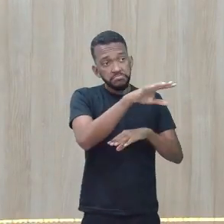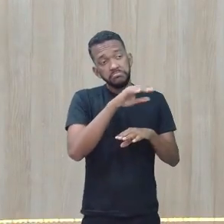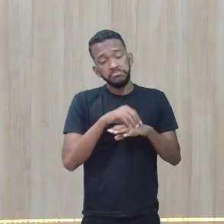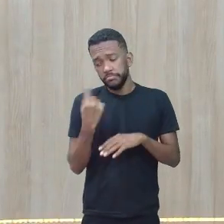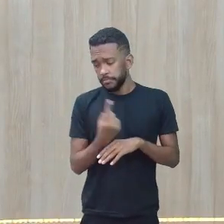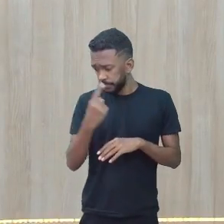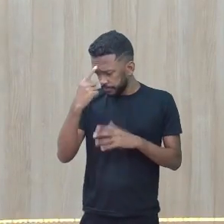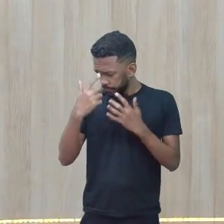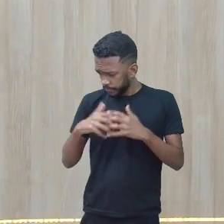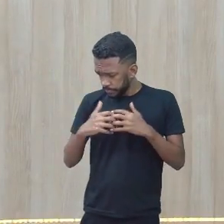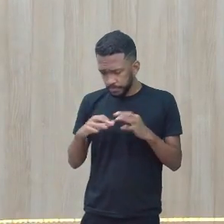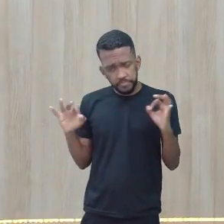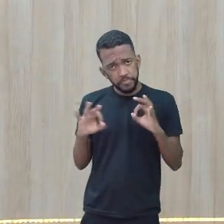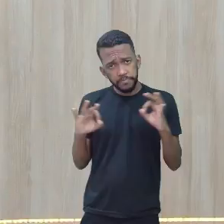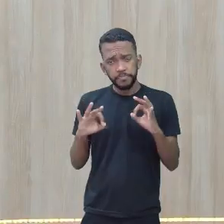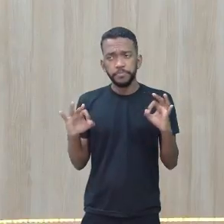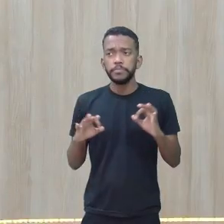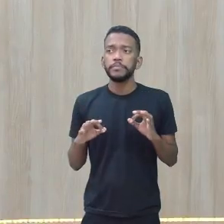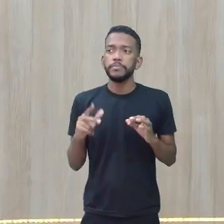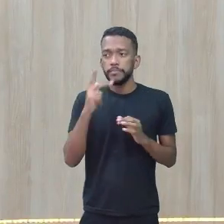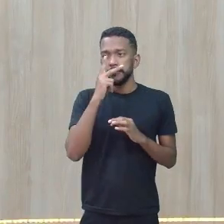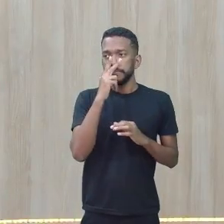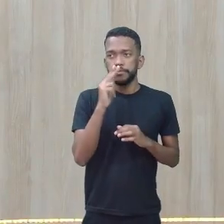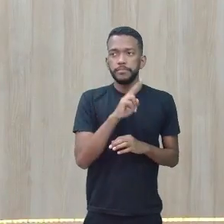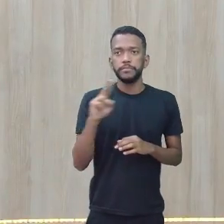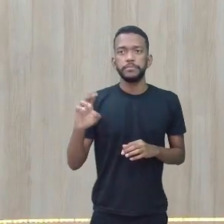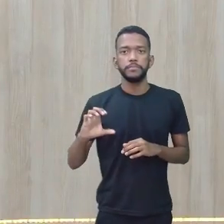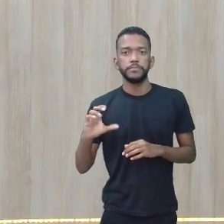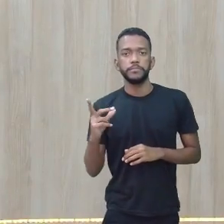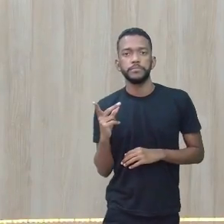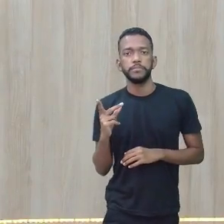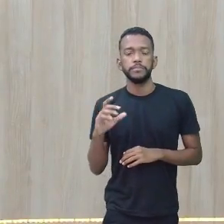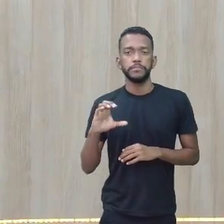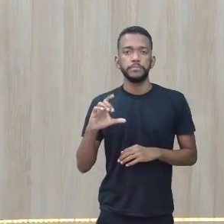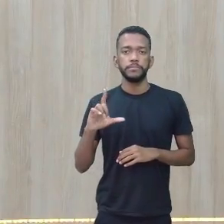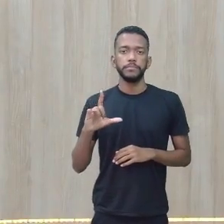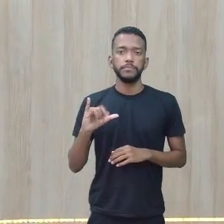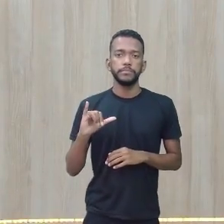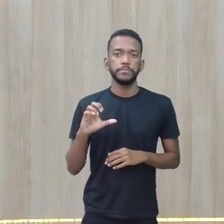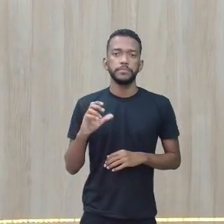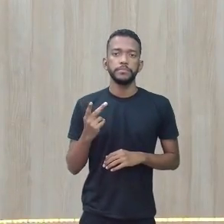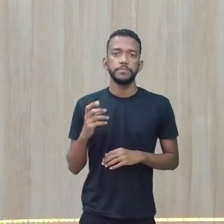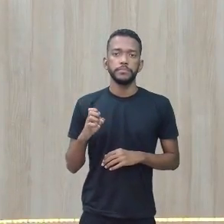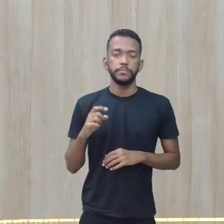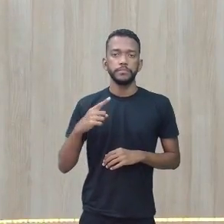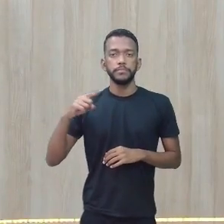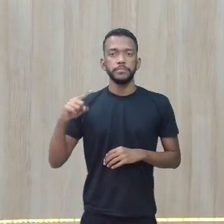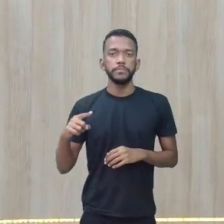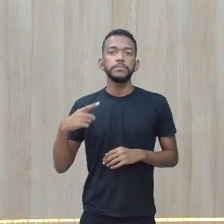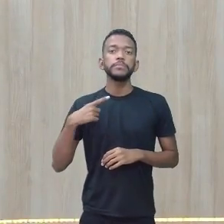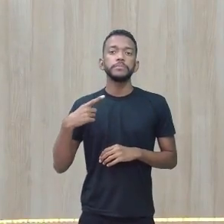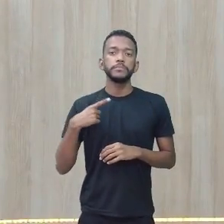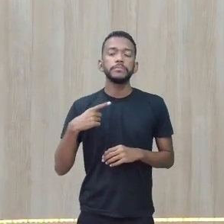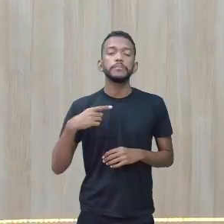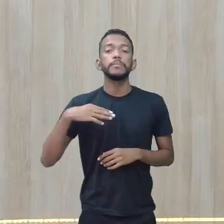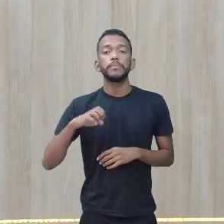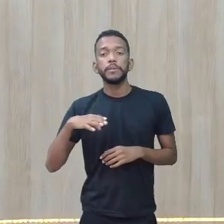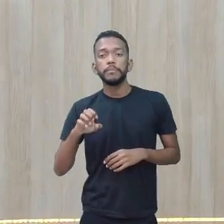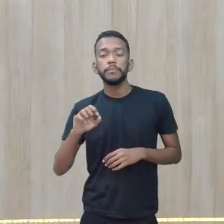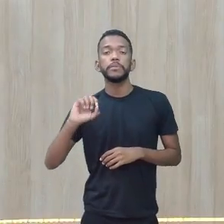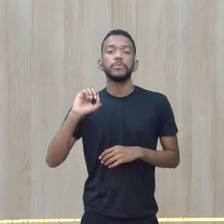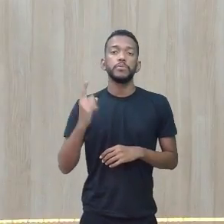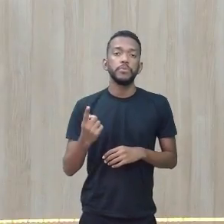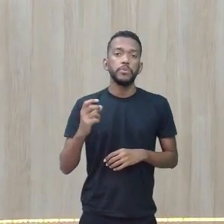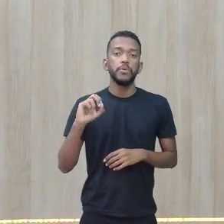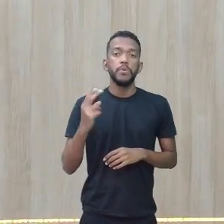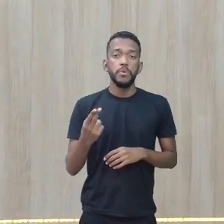paramos para pensar. Essas ideias prontas são clichês sociais. Então, muitas vezes um meme ou uma charge, ela vai utilizar desse clichê